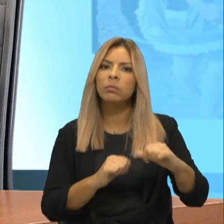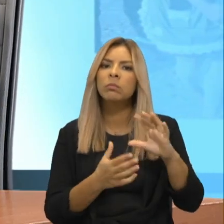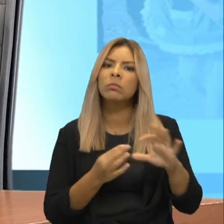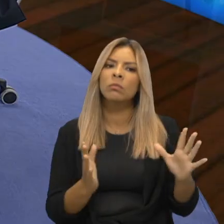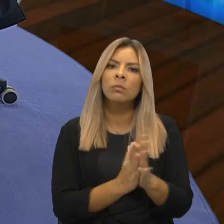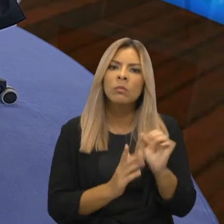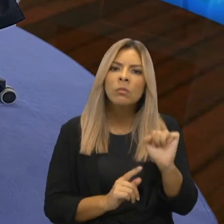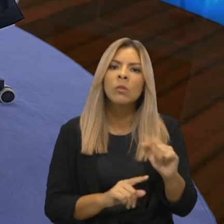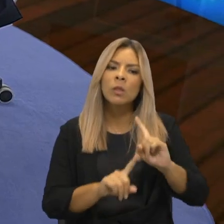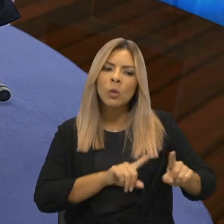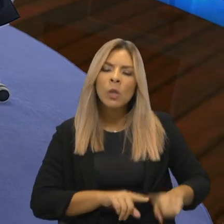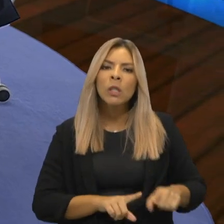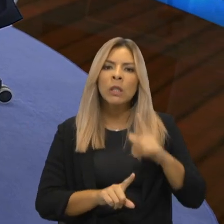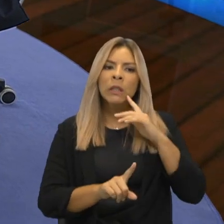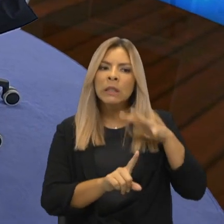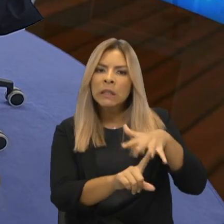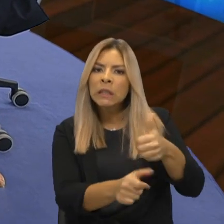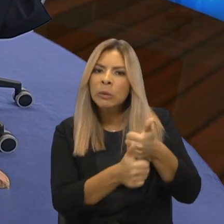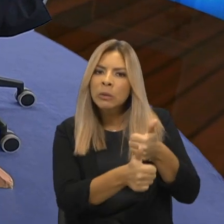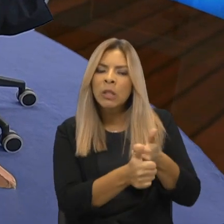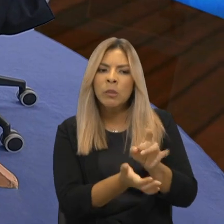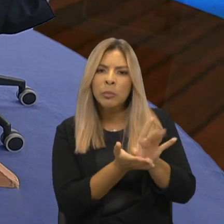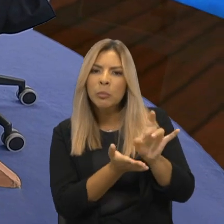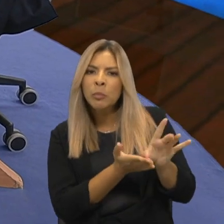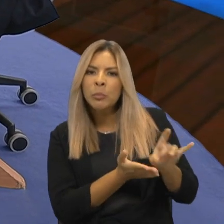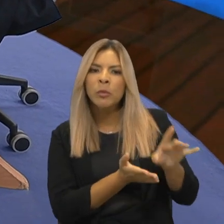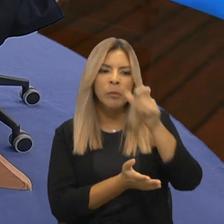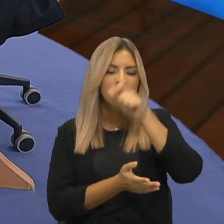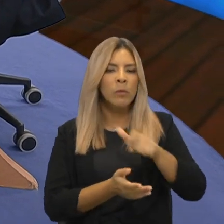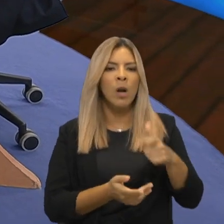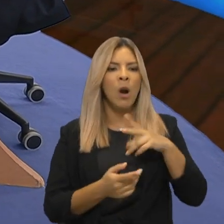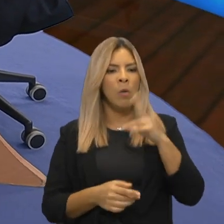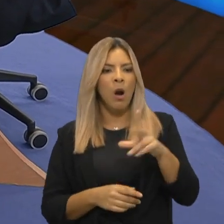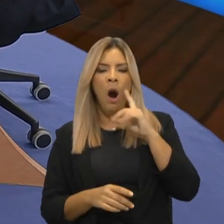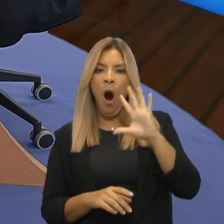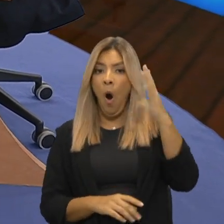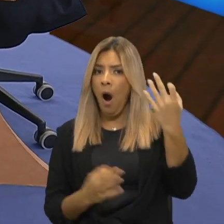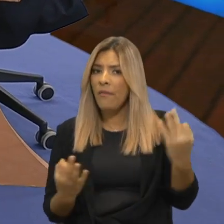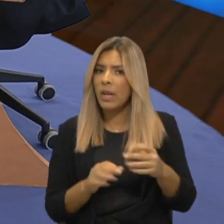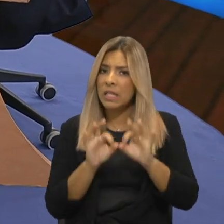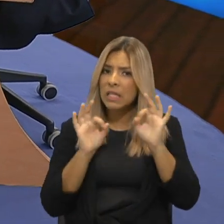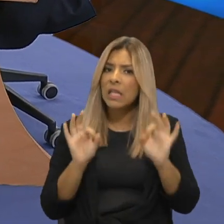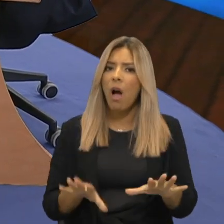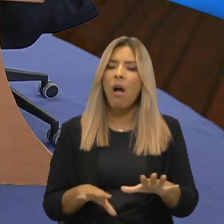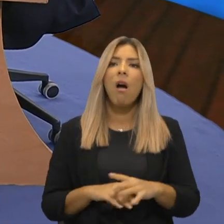congregações, marcado por várias perseguições e expulsões, como aconteceu também em Portugal, entre o século